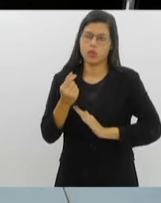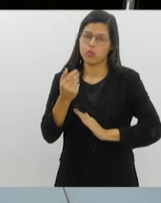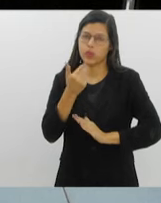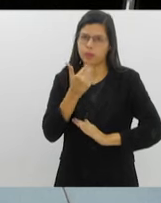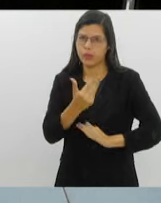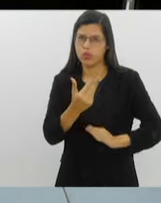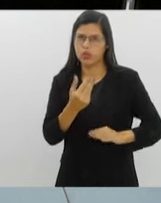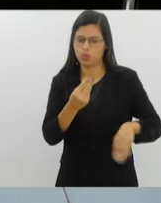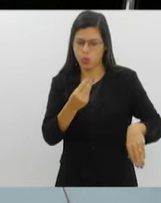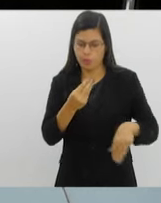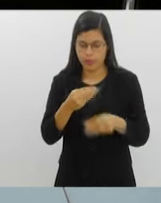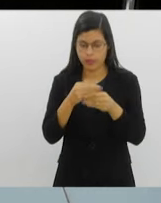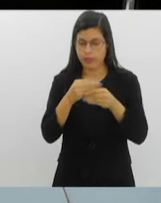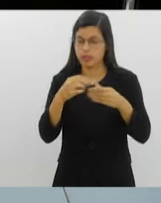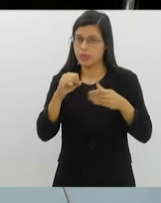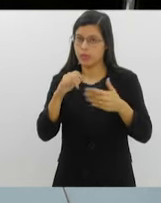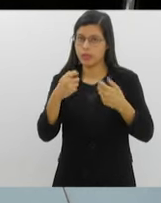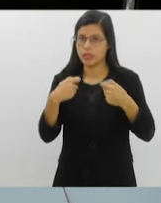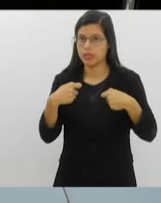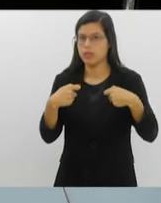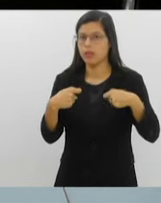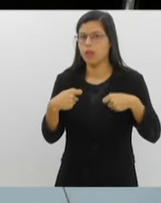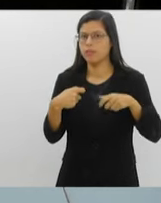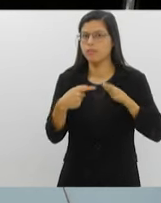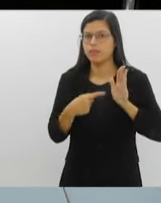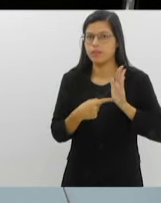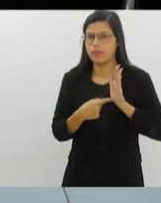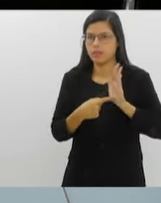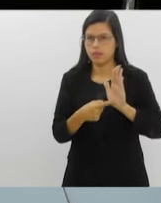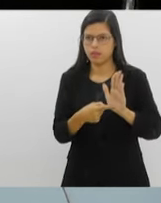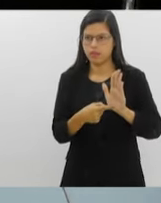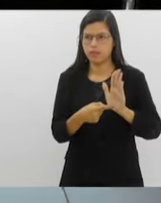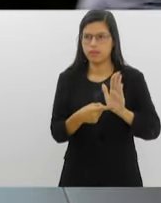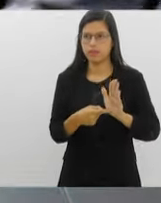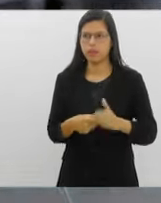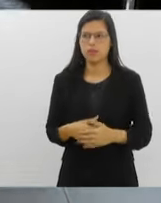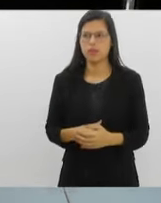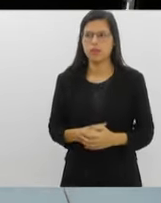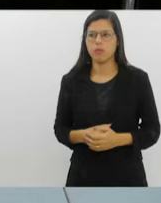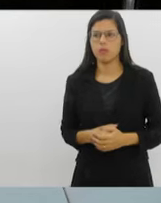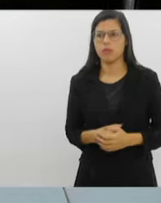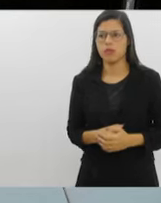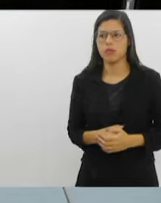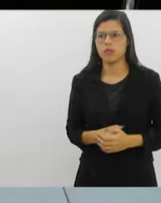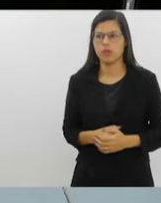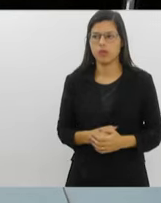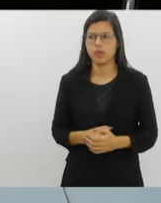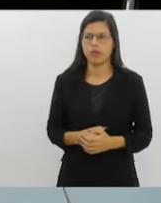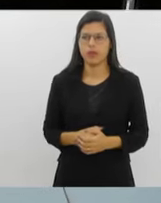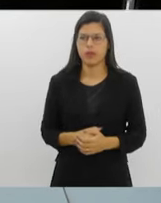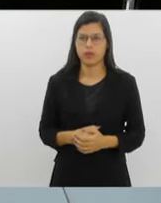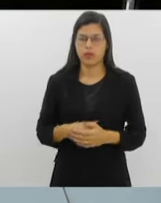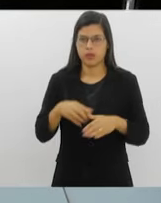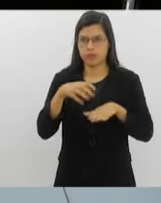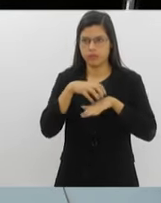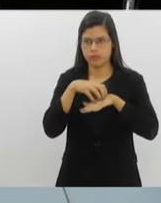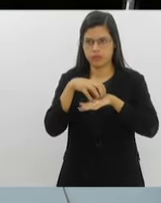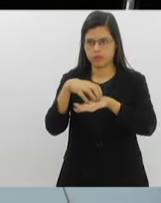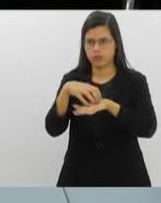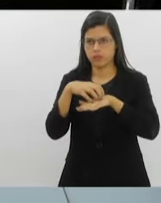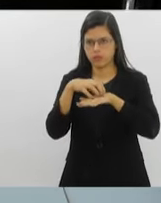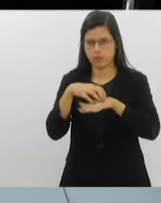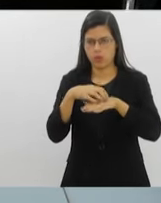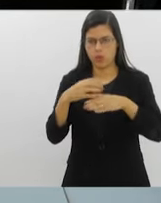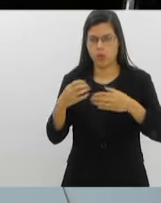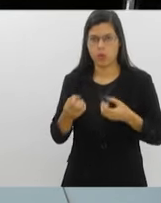necessária. Ela mesma aponta que nos transportes concedidos o Estado